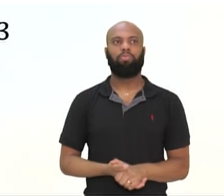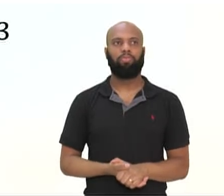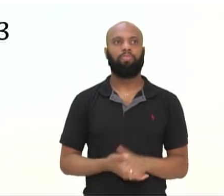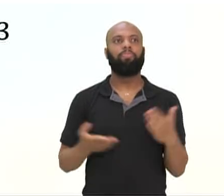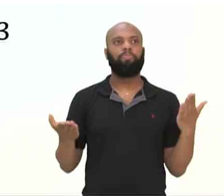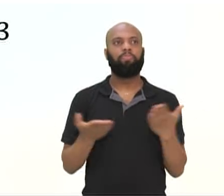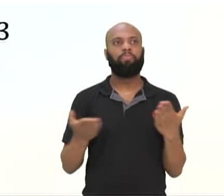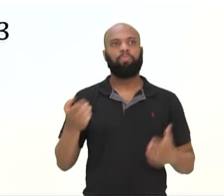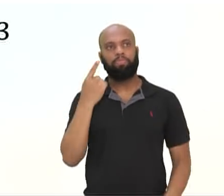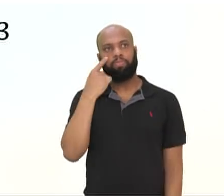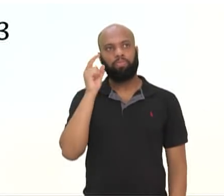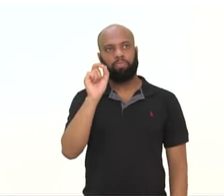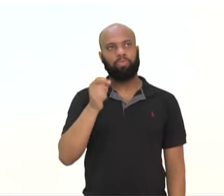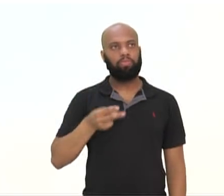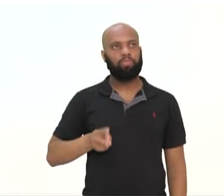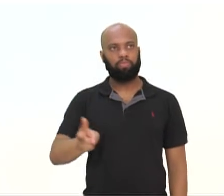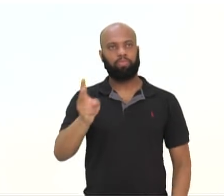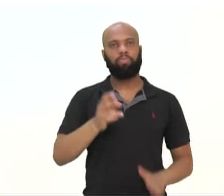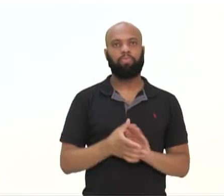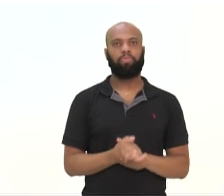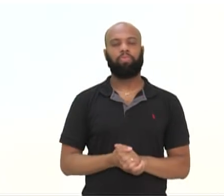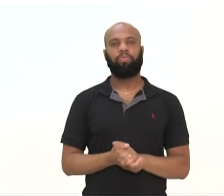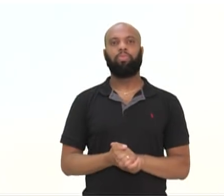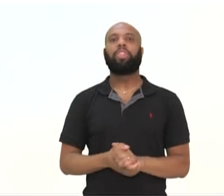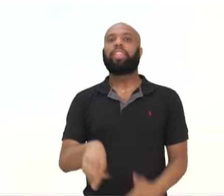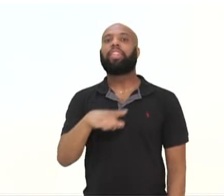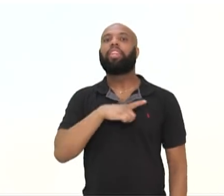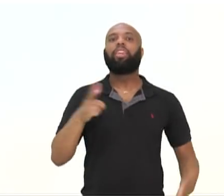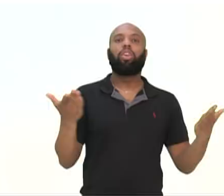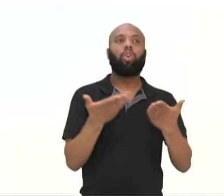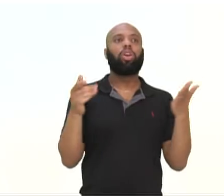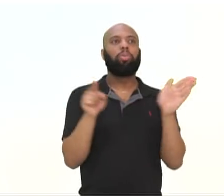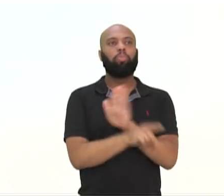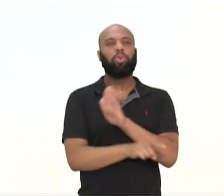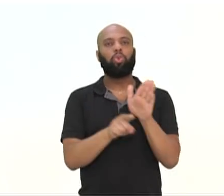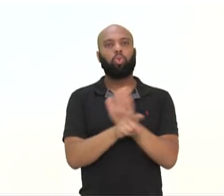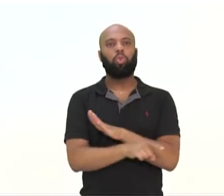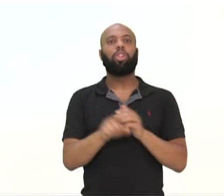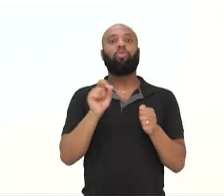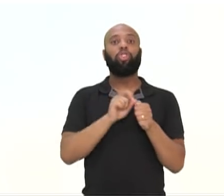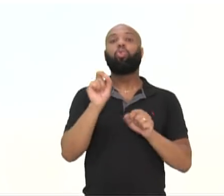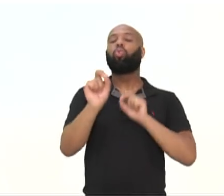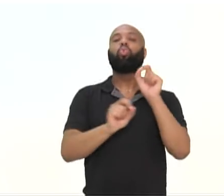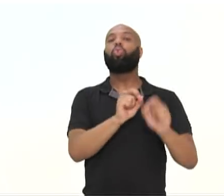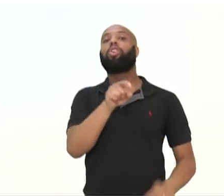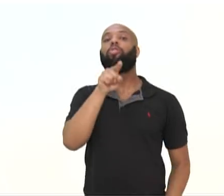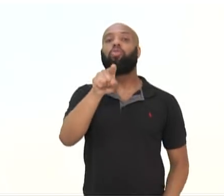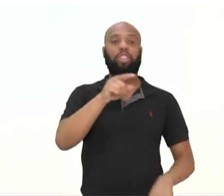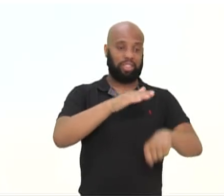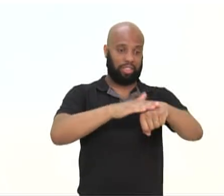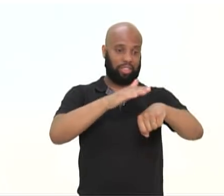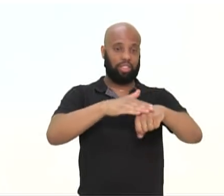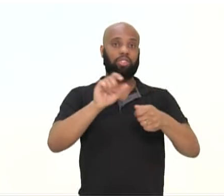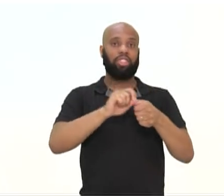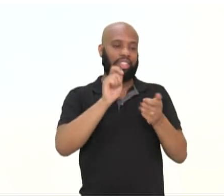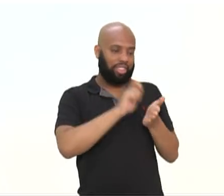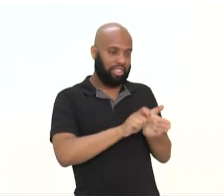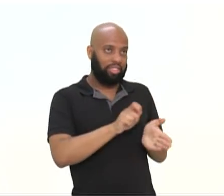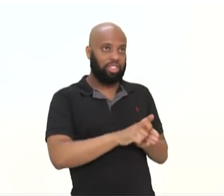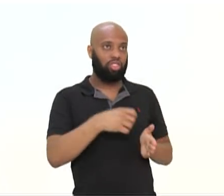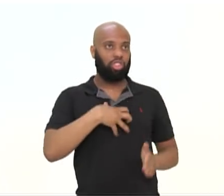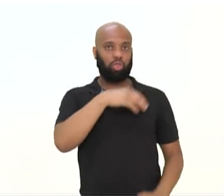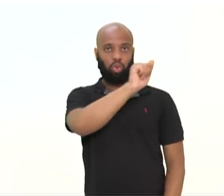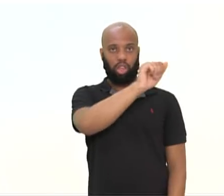Agora vamos ver a continuação. Nós temos um exercício, que é fazer o quê? Você escrever estes